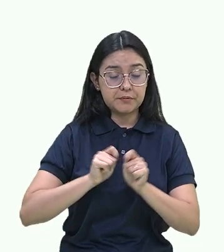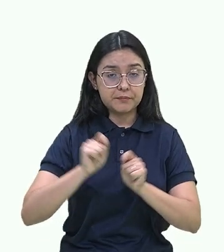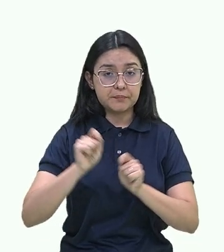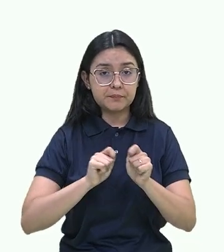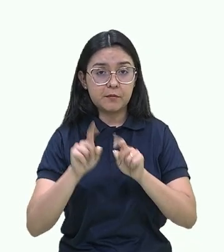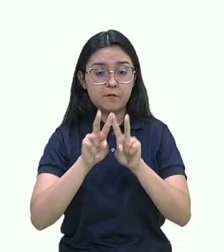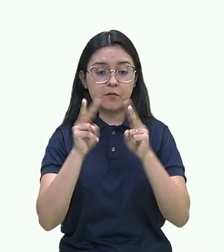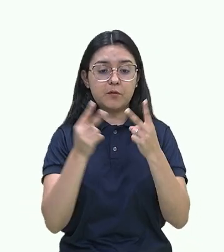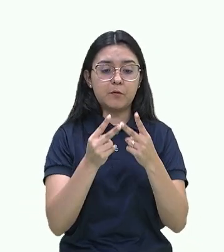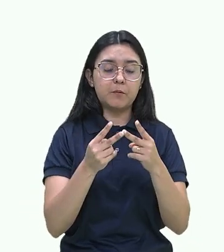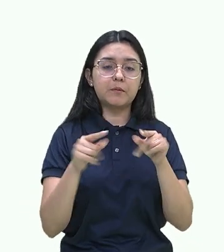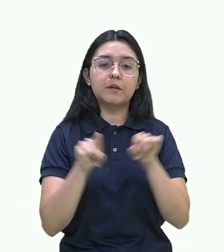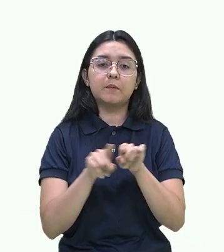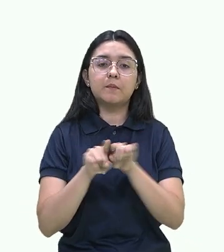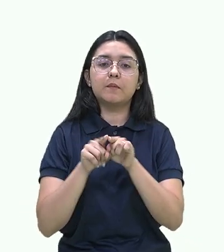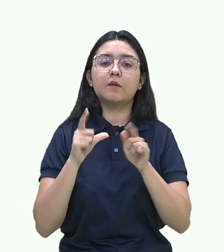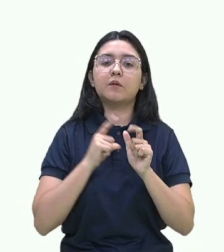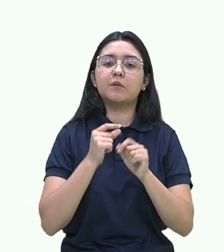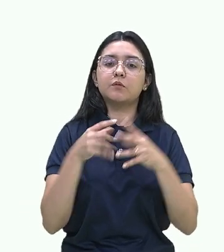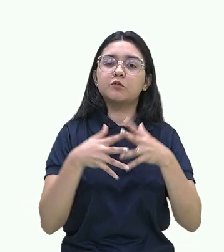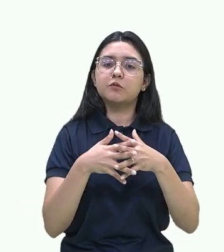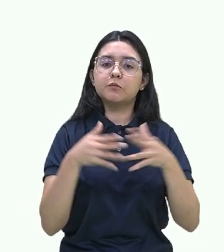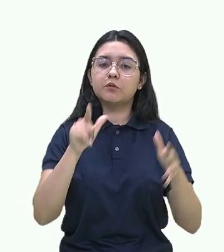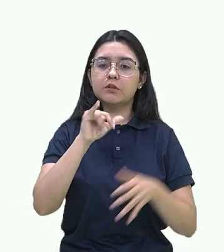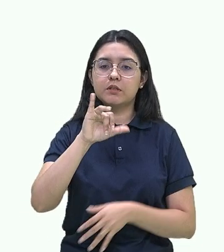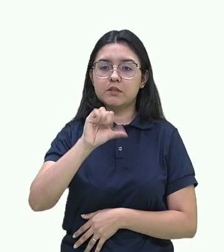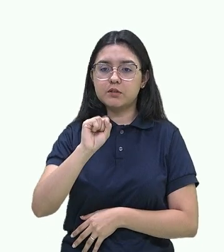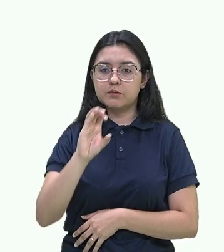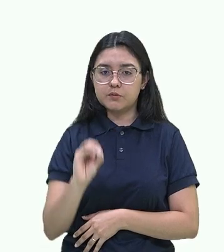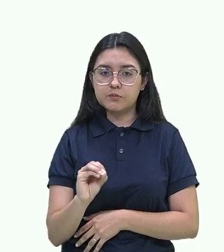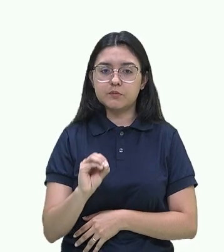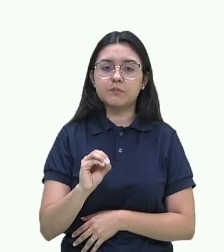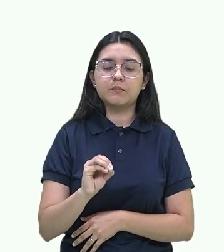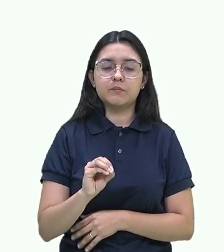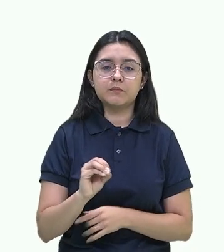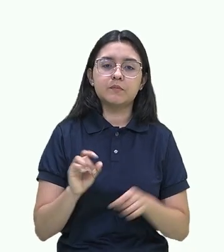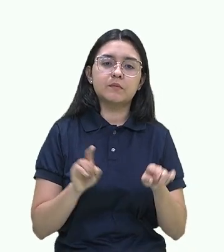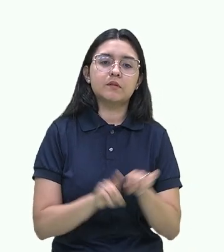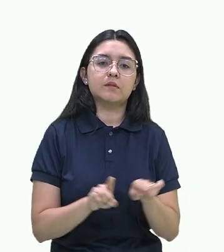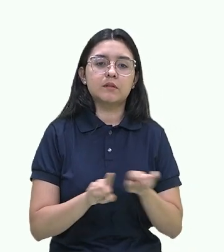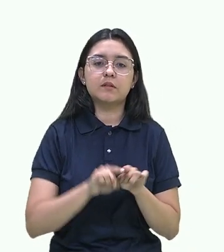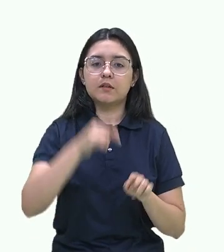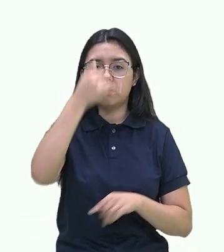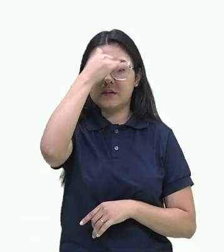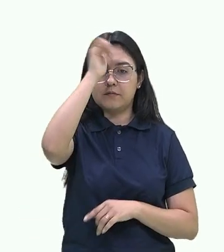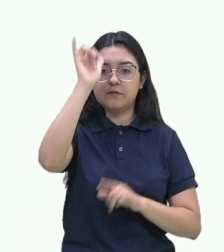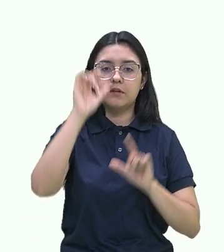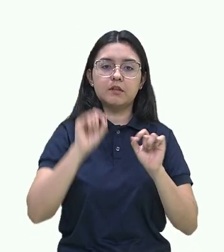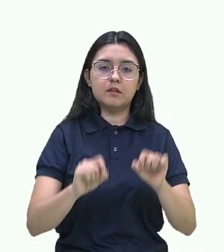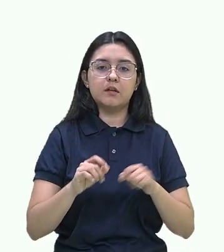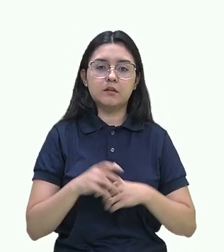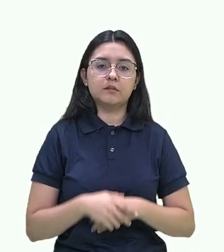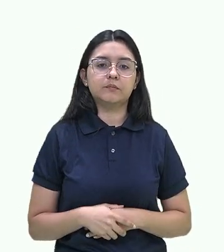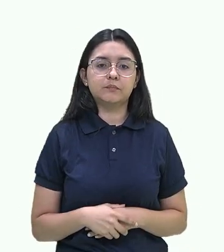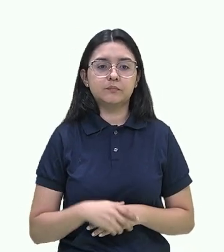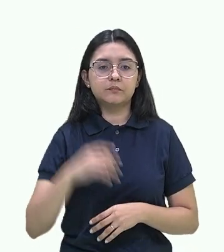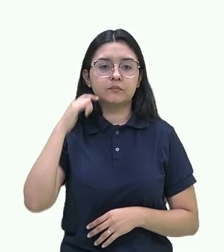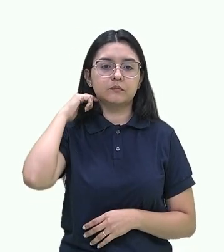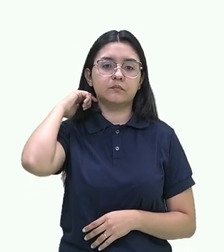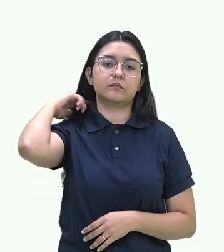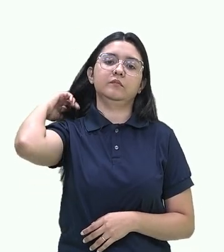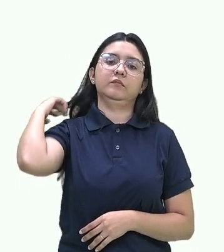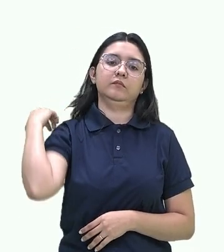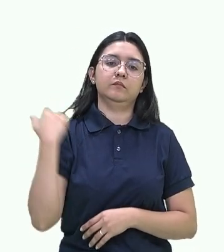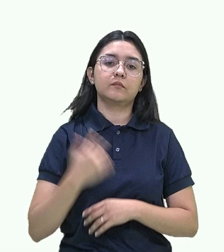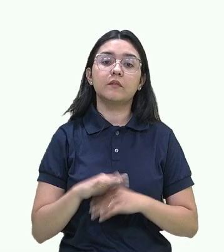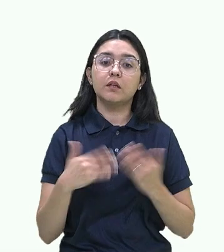os músculos lisos, né, que impedem o refluxo de conteúdos de um órgão oco, por exemplo. Então,